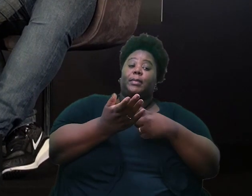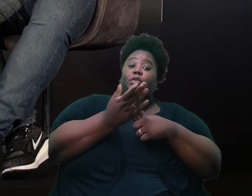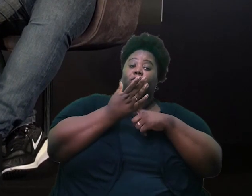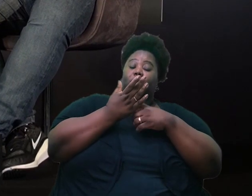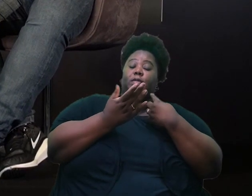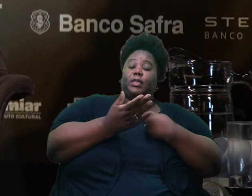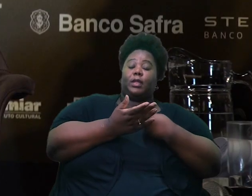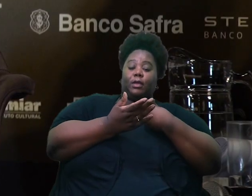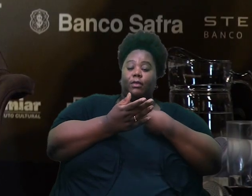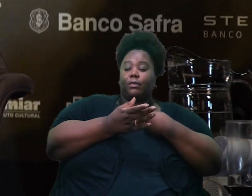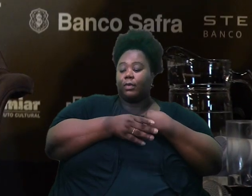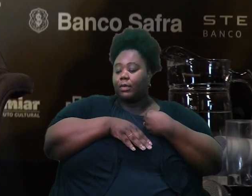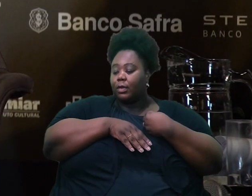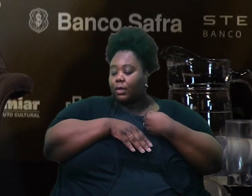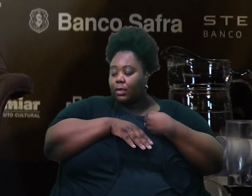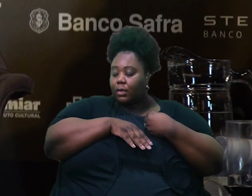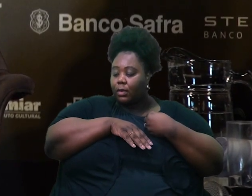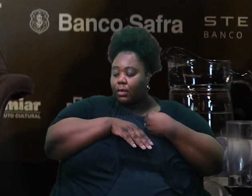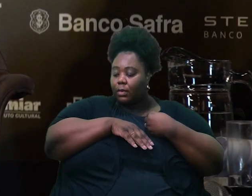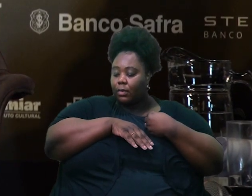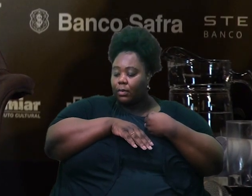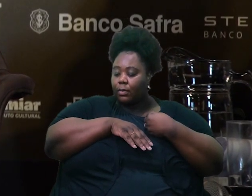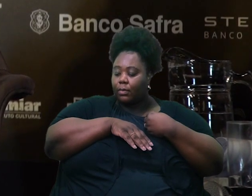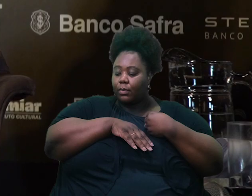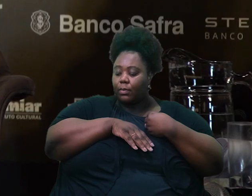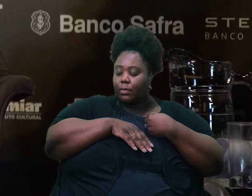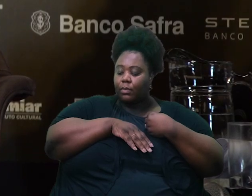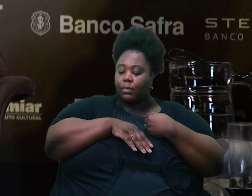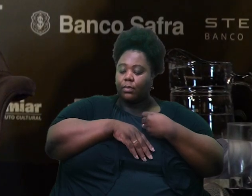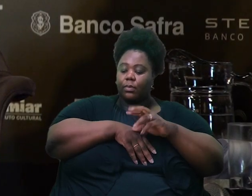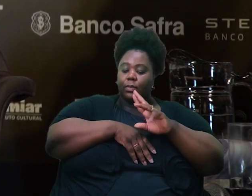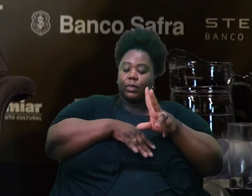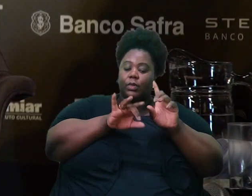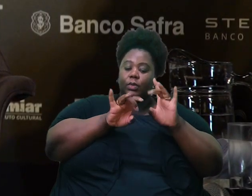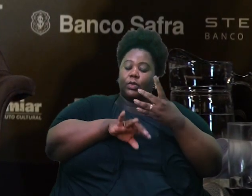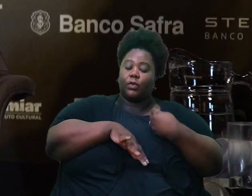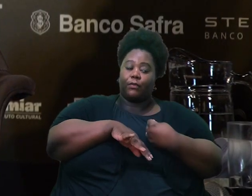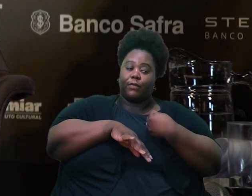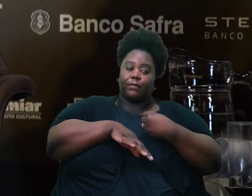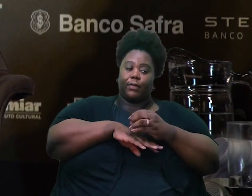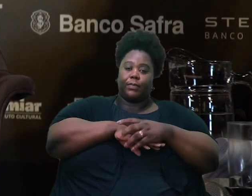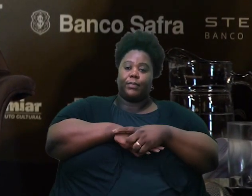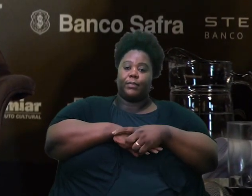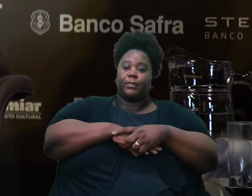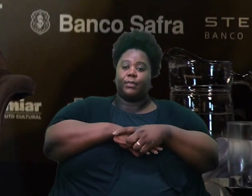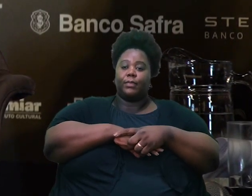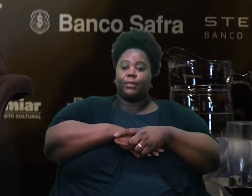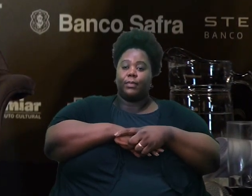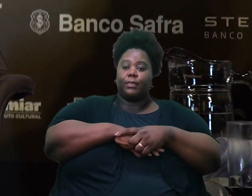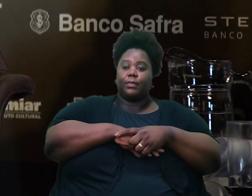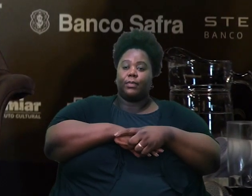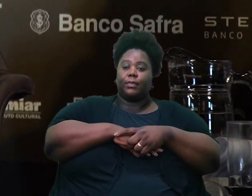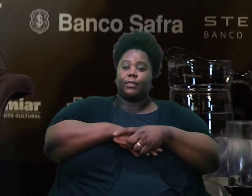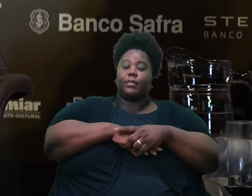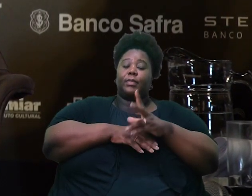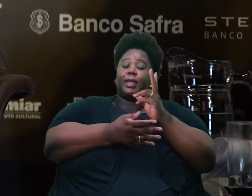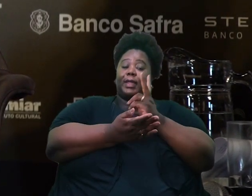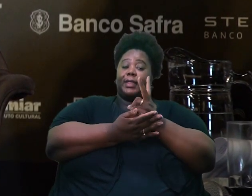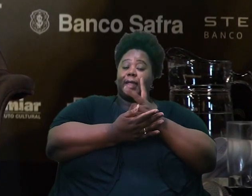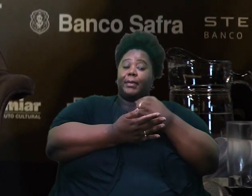vida a atravessar, não apenas sobreviver. Eu acho sempre